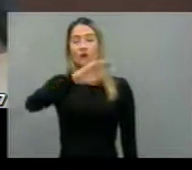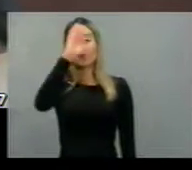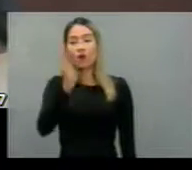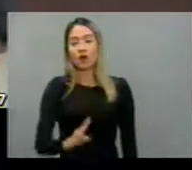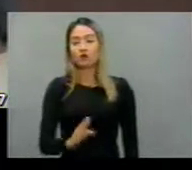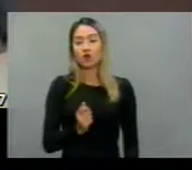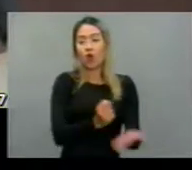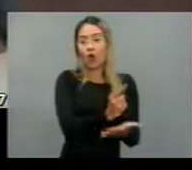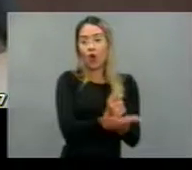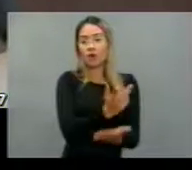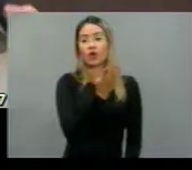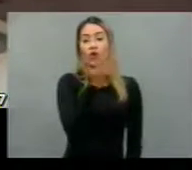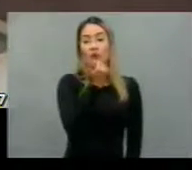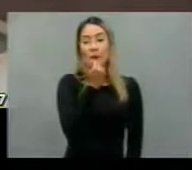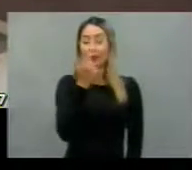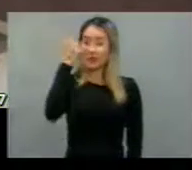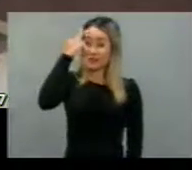intoxicado,